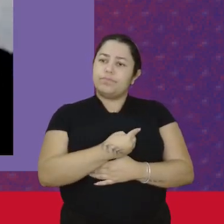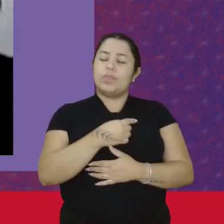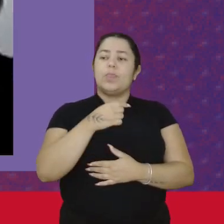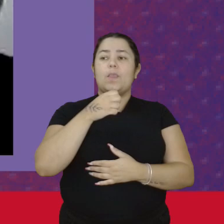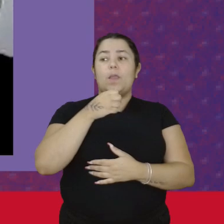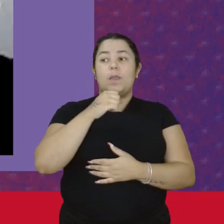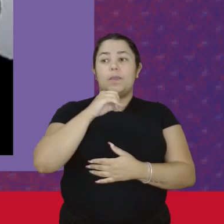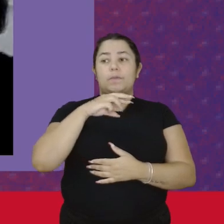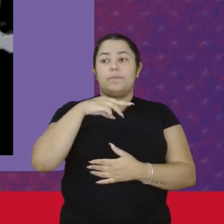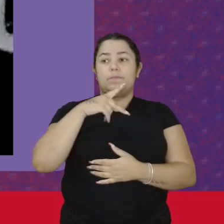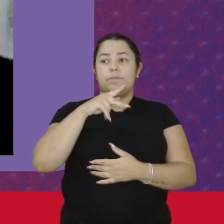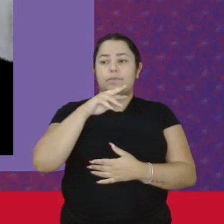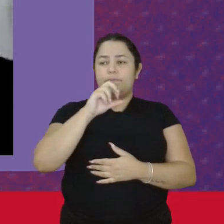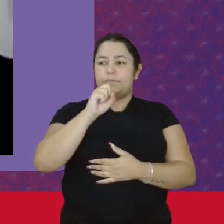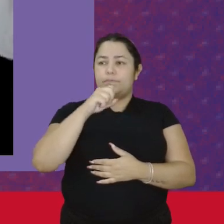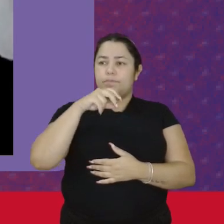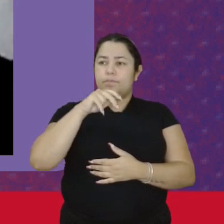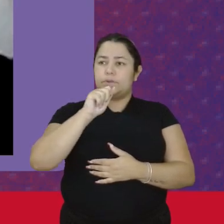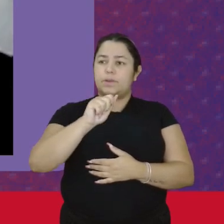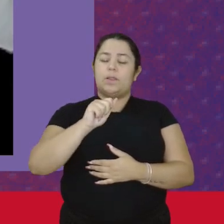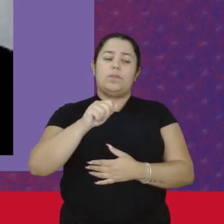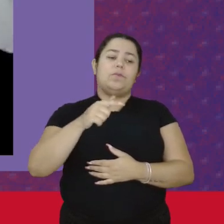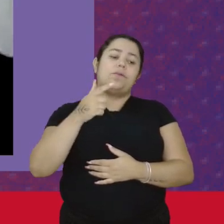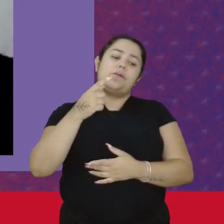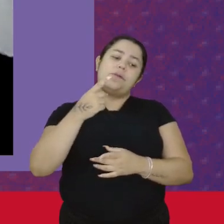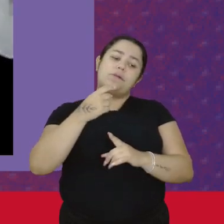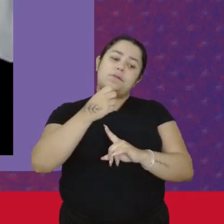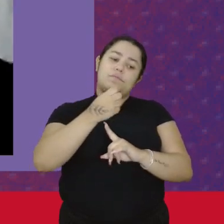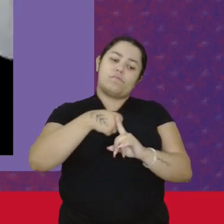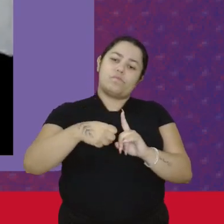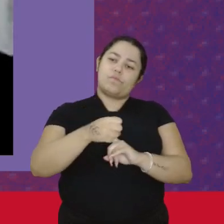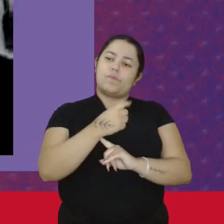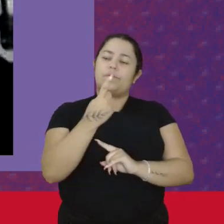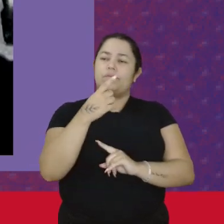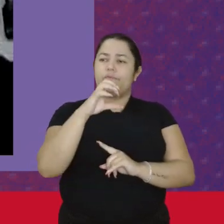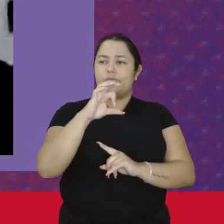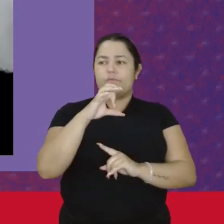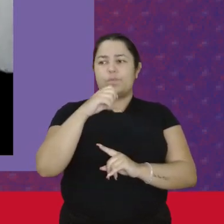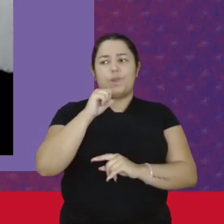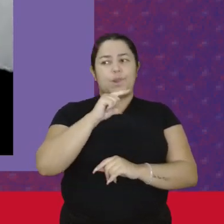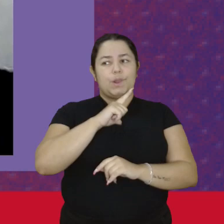que no século XIX tinha